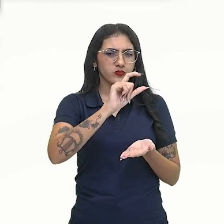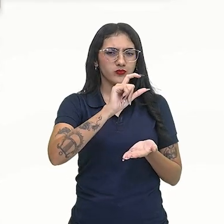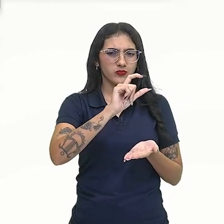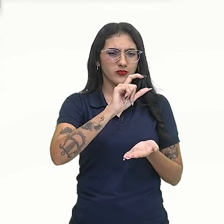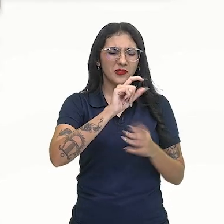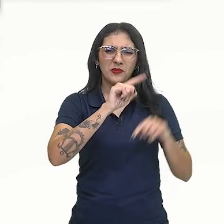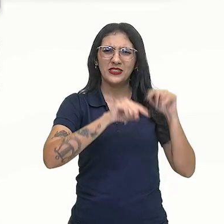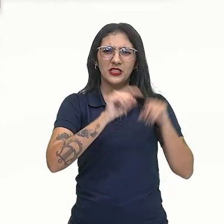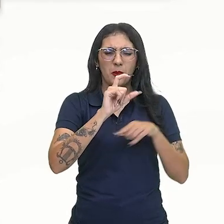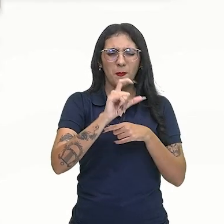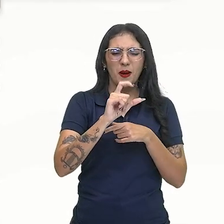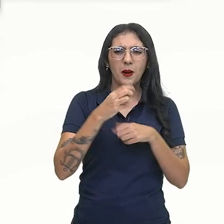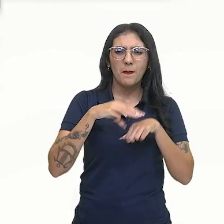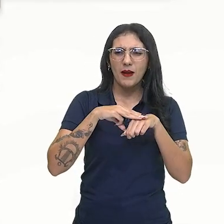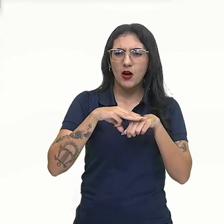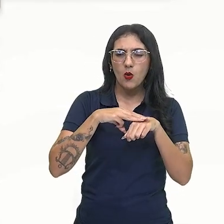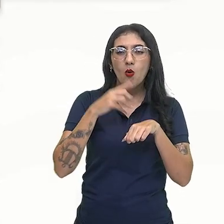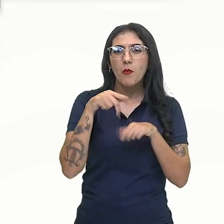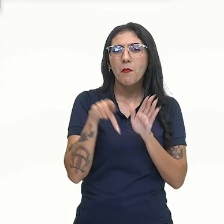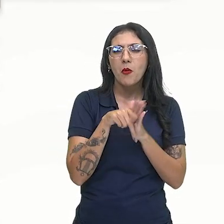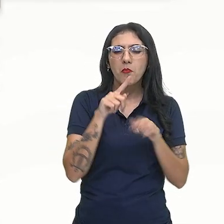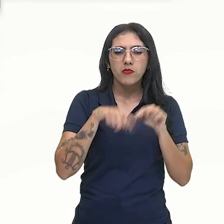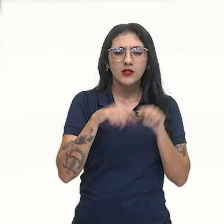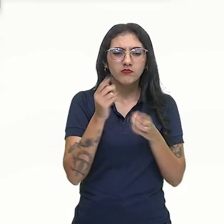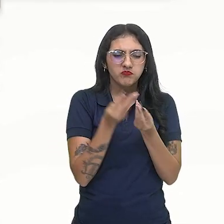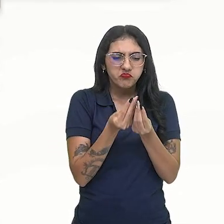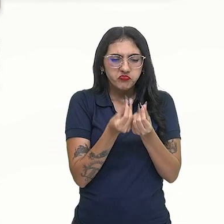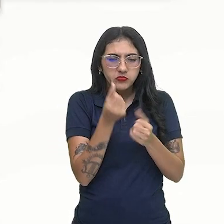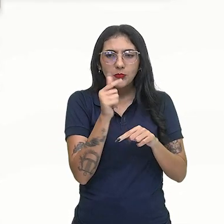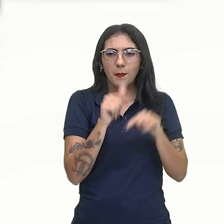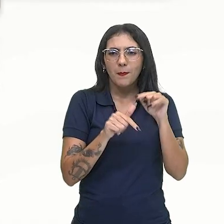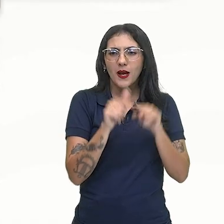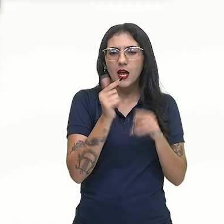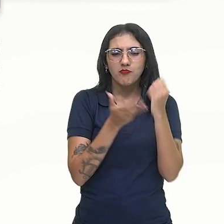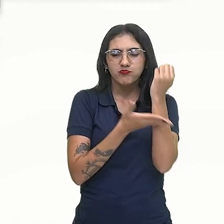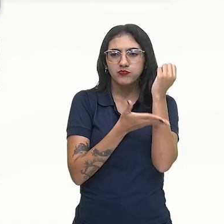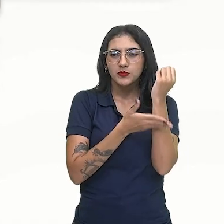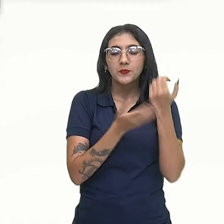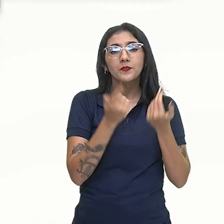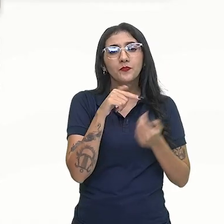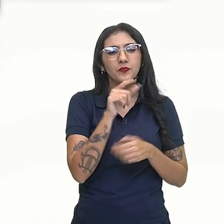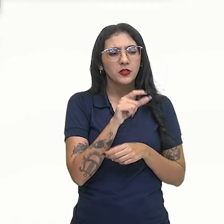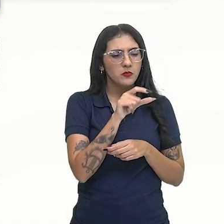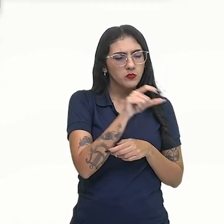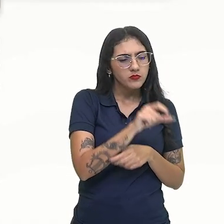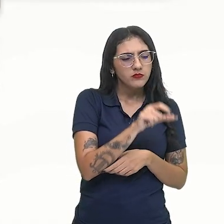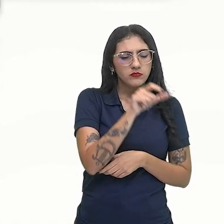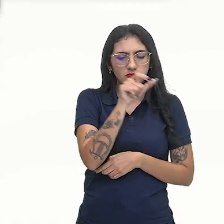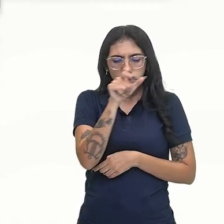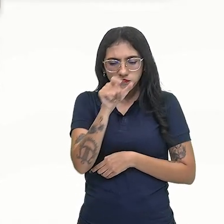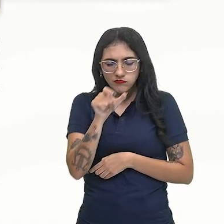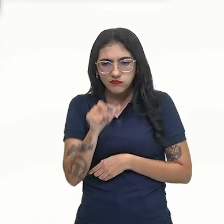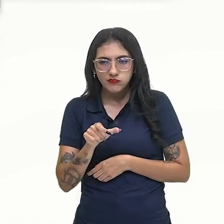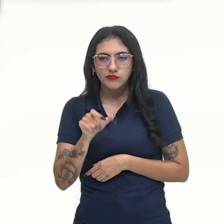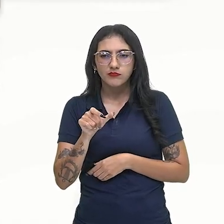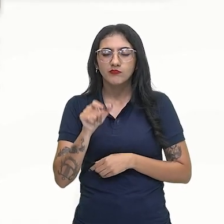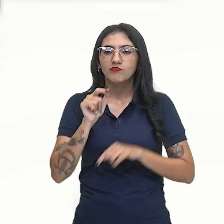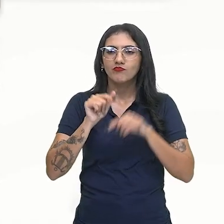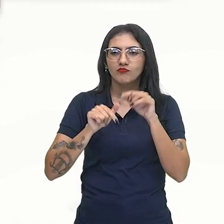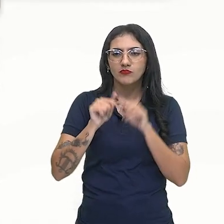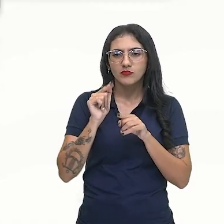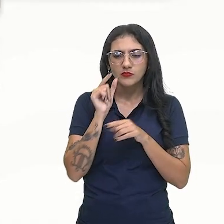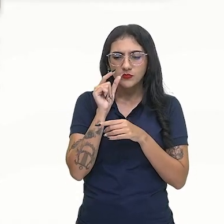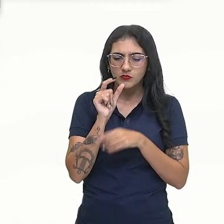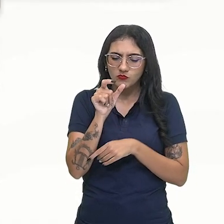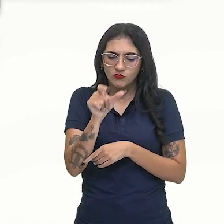que é proveniente de árvores. Então, ao ele colocar esse pedaço de cortiça sob a lente